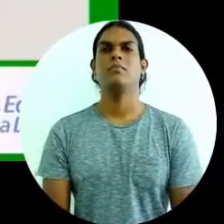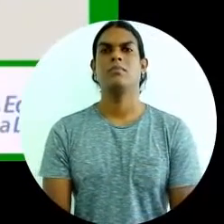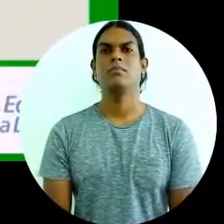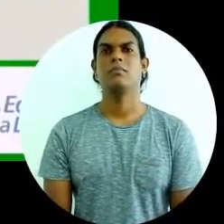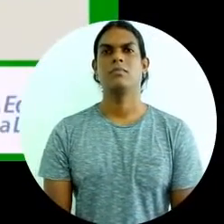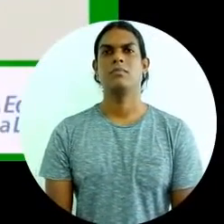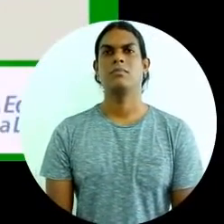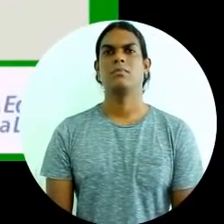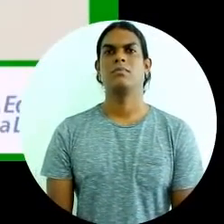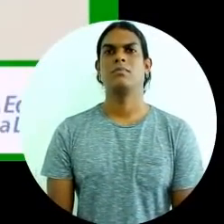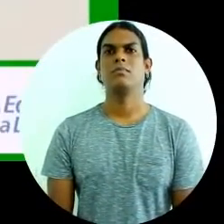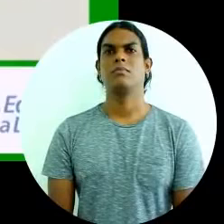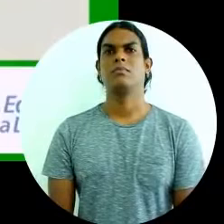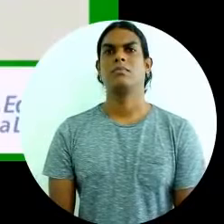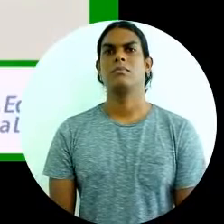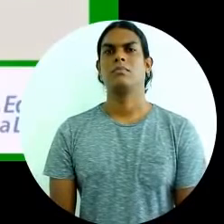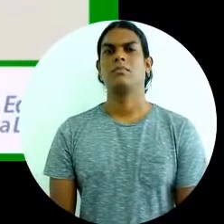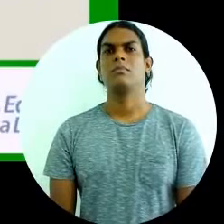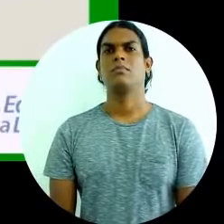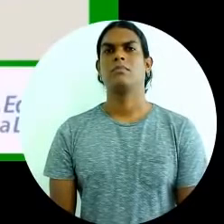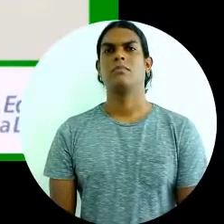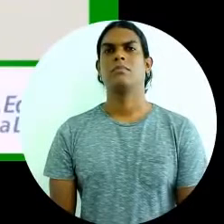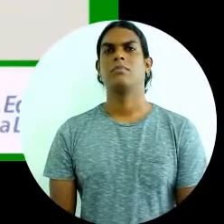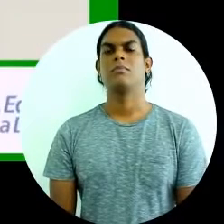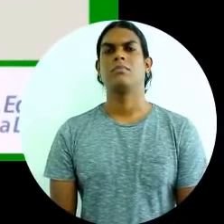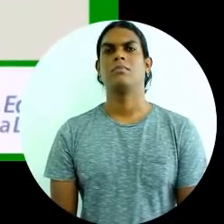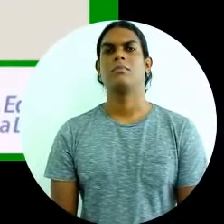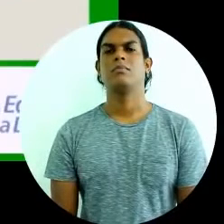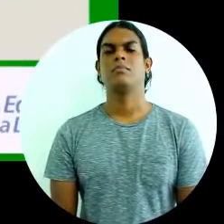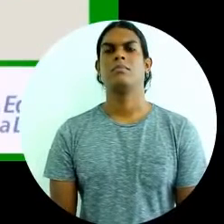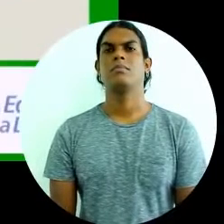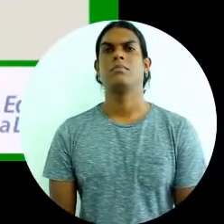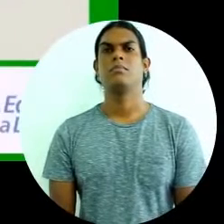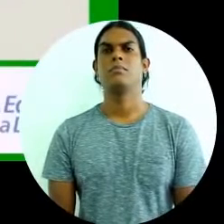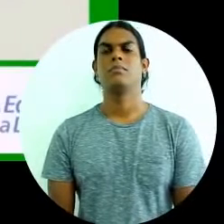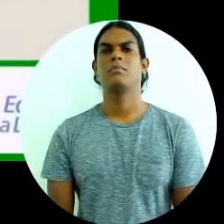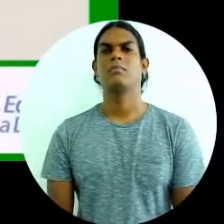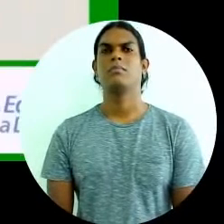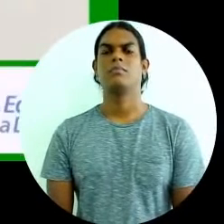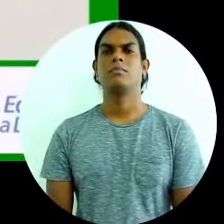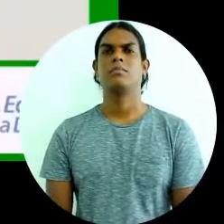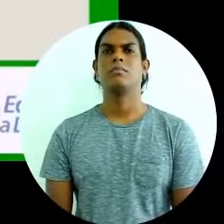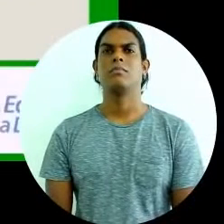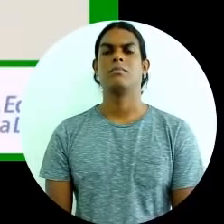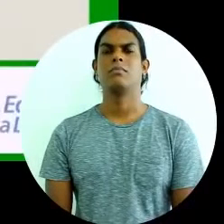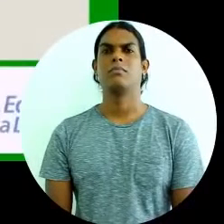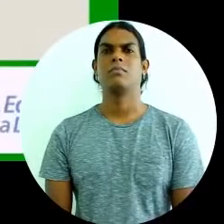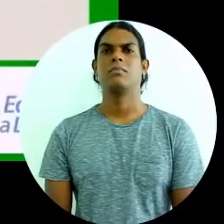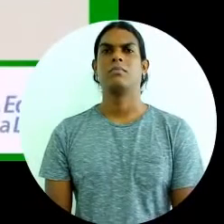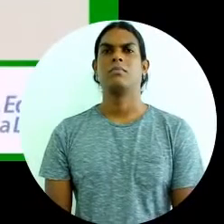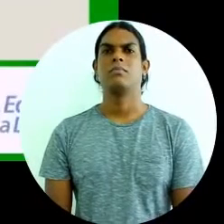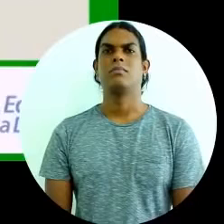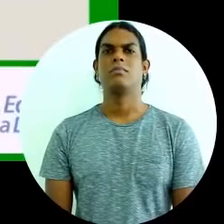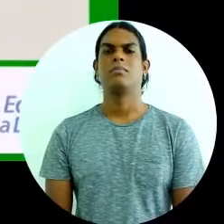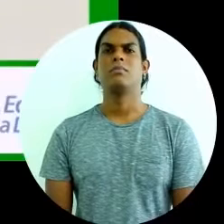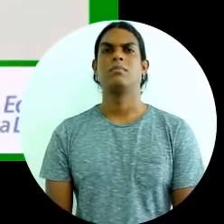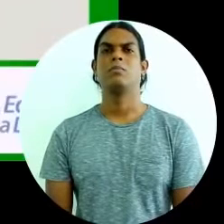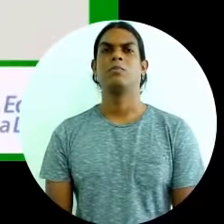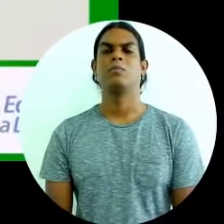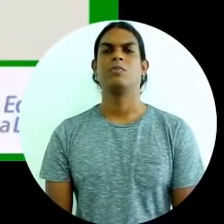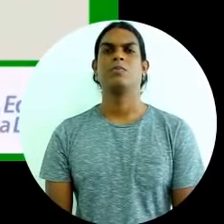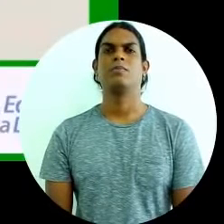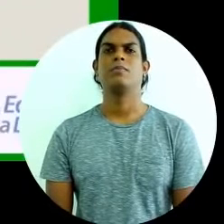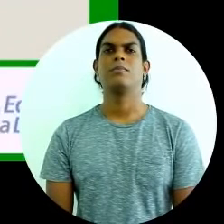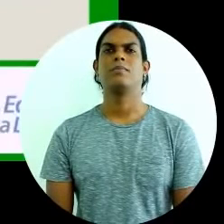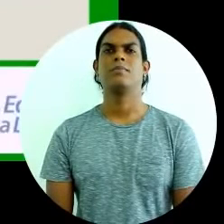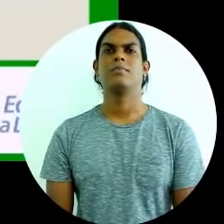como avaliação inicial, análise complementar, planejamento, acompanhamento, e solicitamos